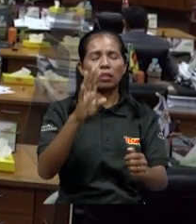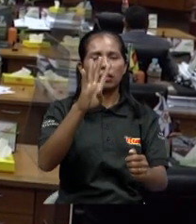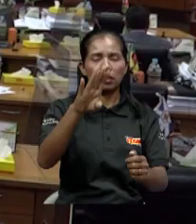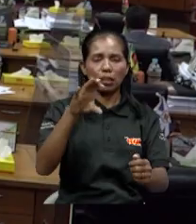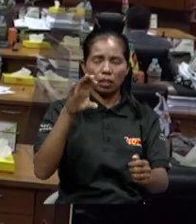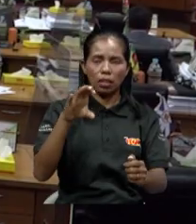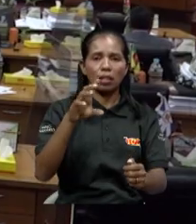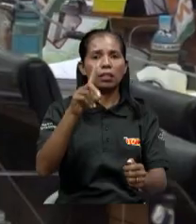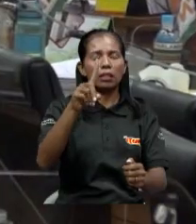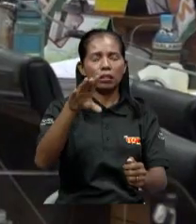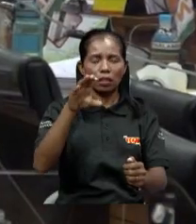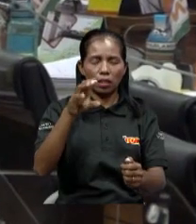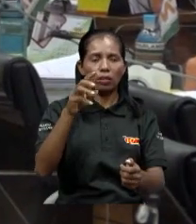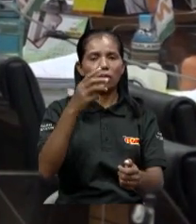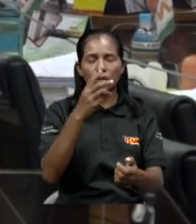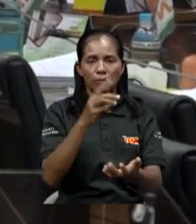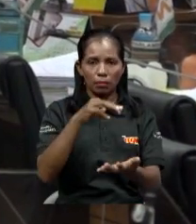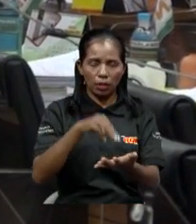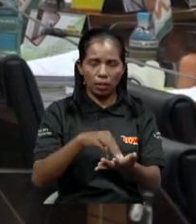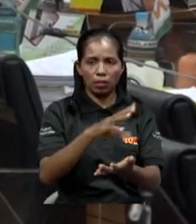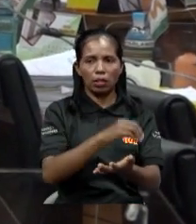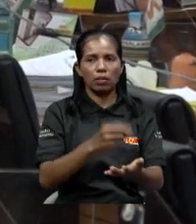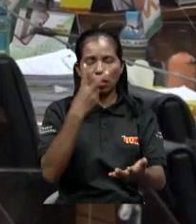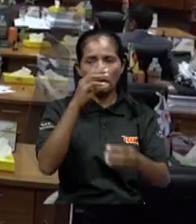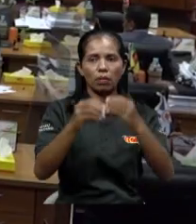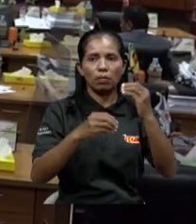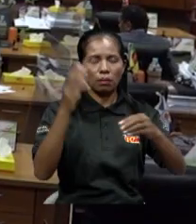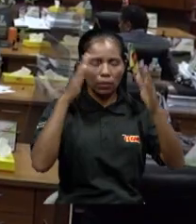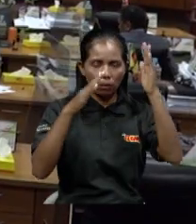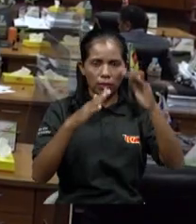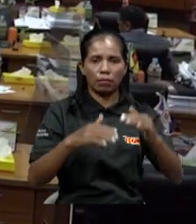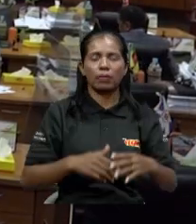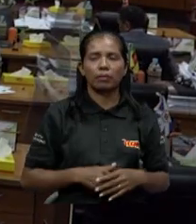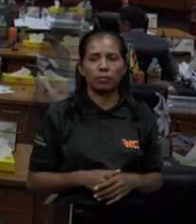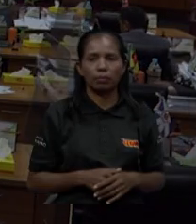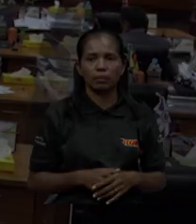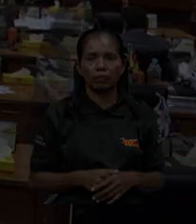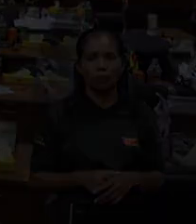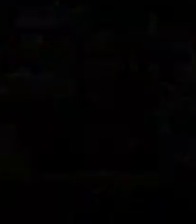atu resolve problema eletricidade e a território nacional. Dulce da Costa, Jaime dos Santos, ZMN.